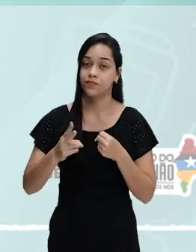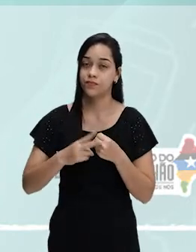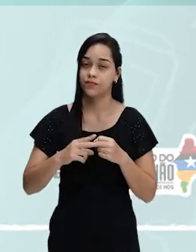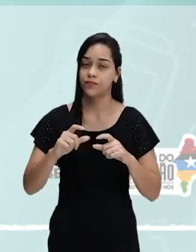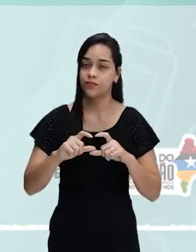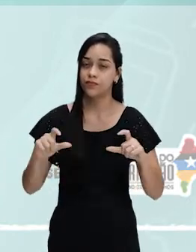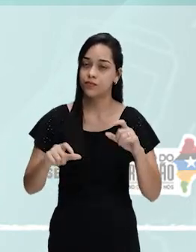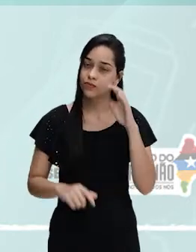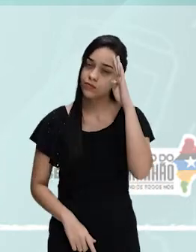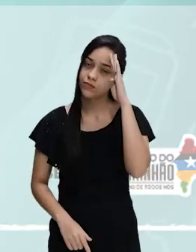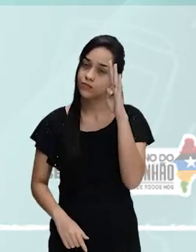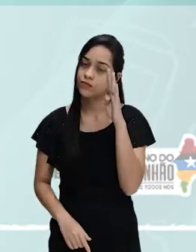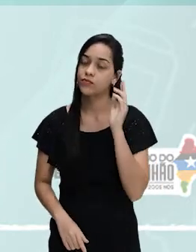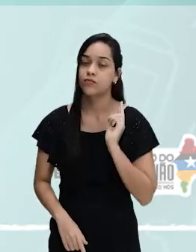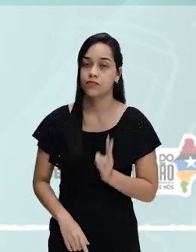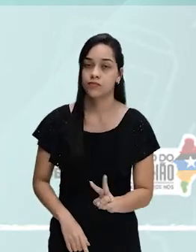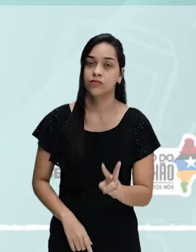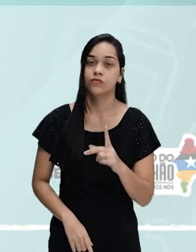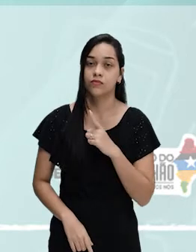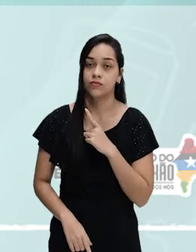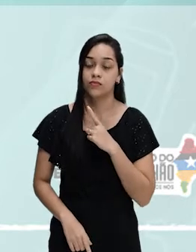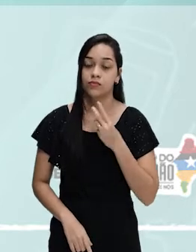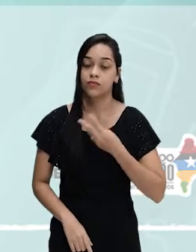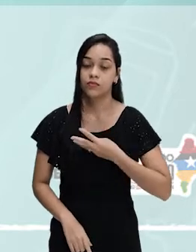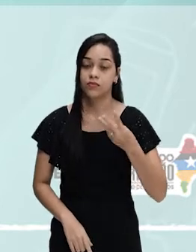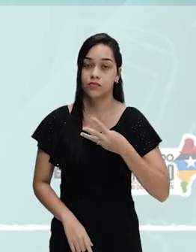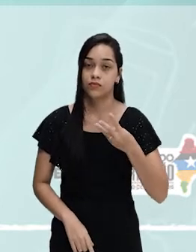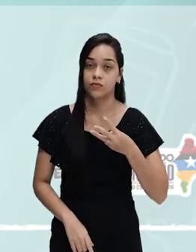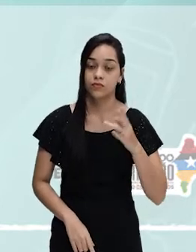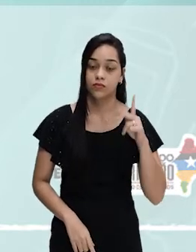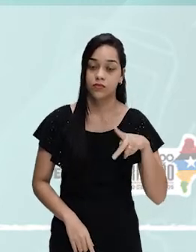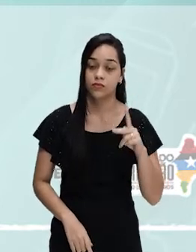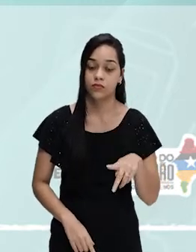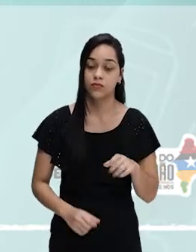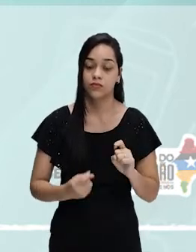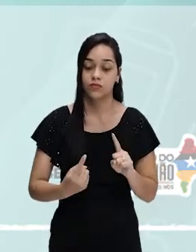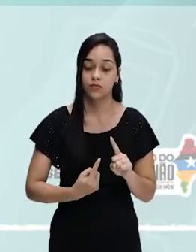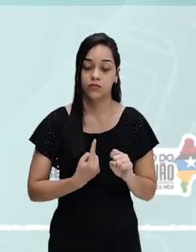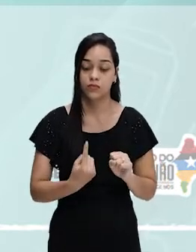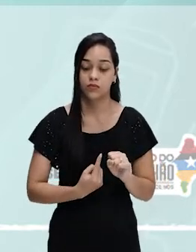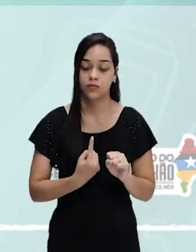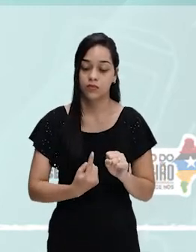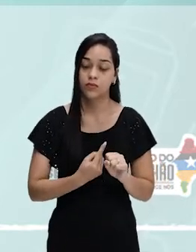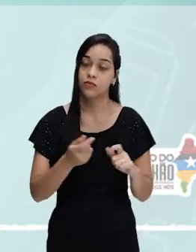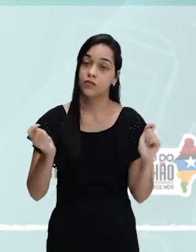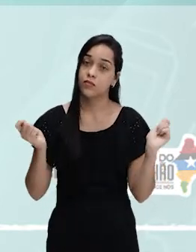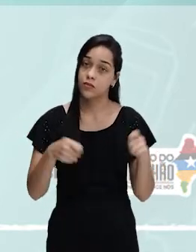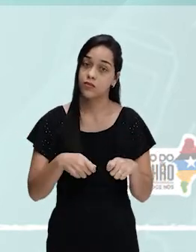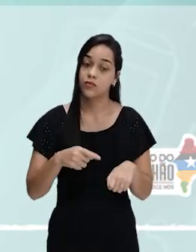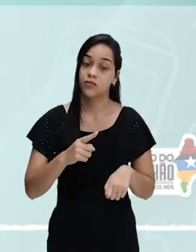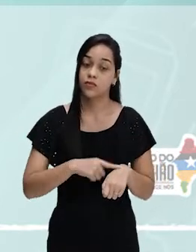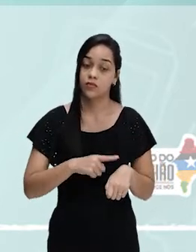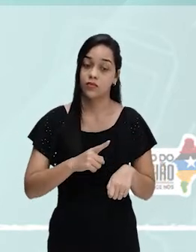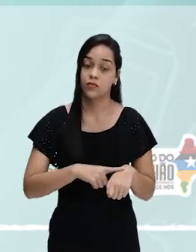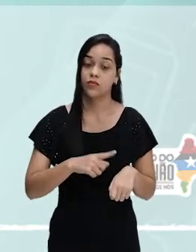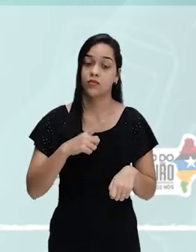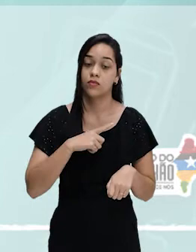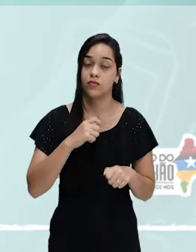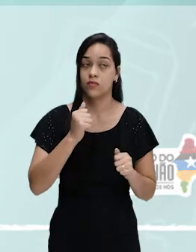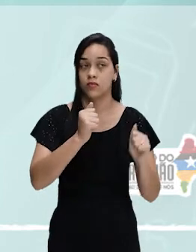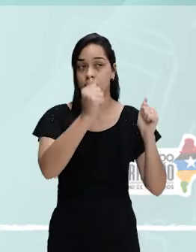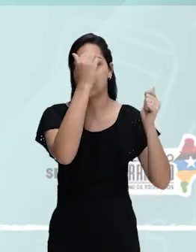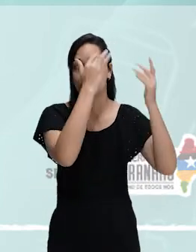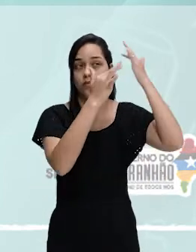oração principal sempre estará na terceira pessoa do singular. É provável que o tempo faça a